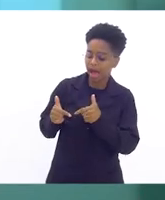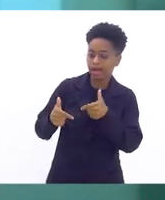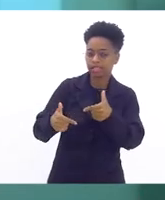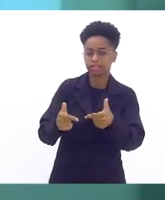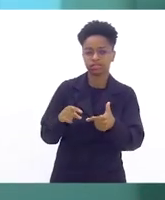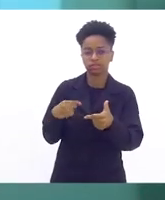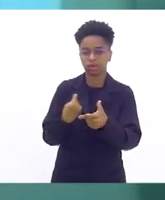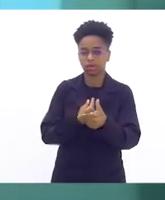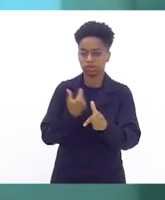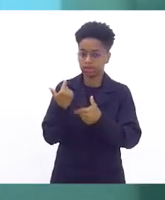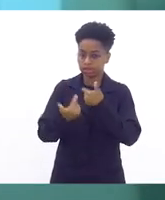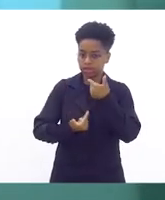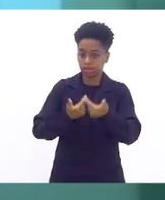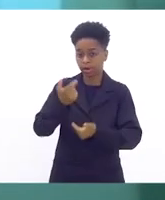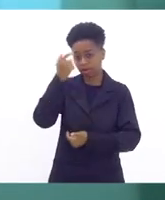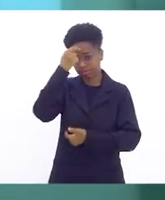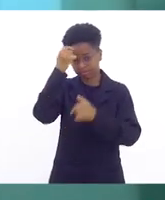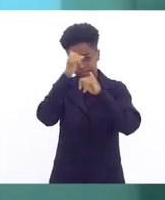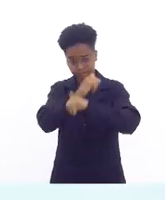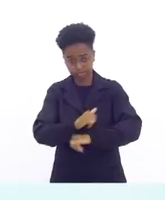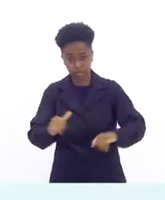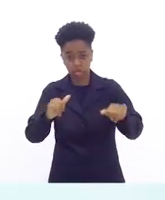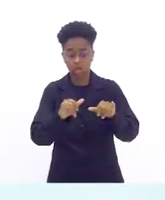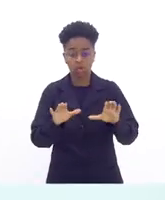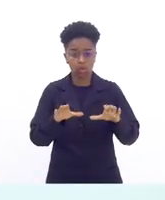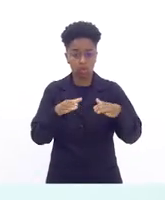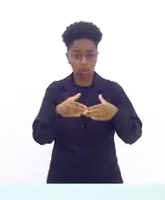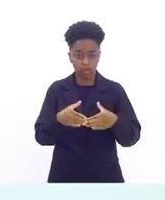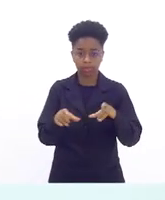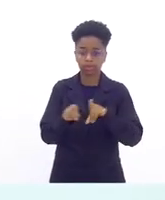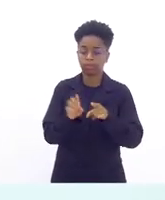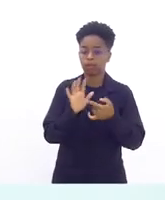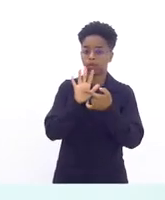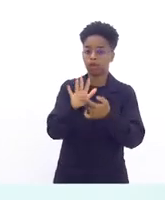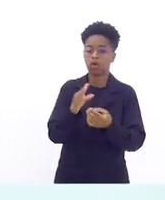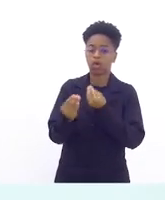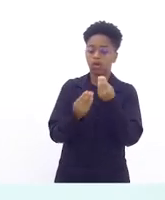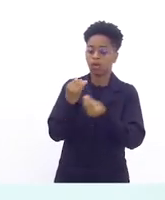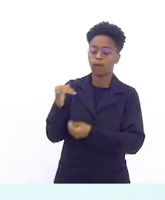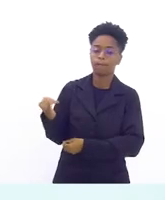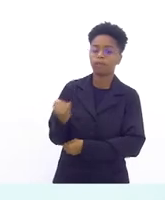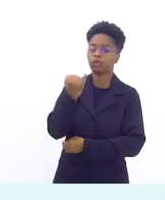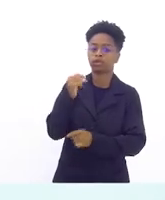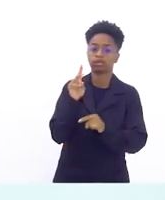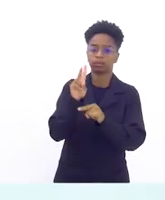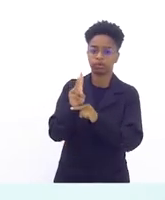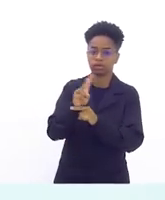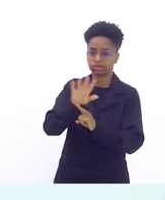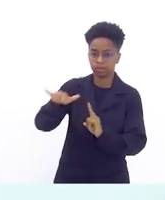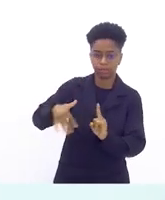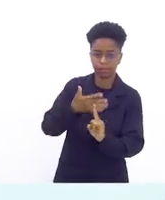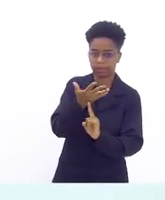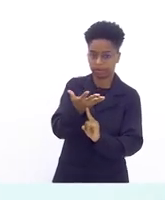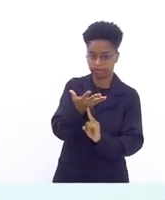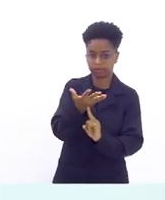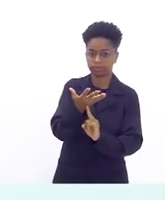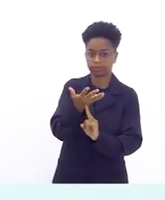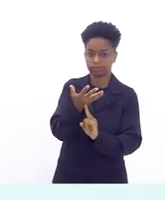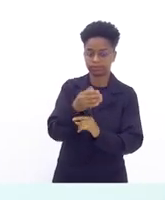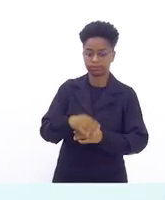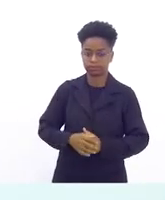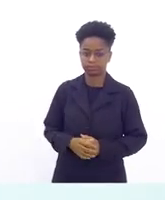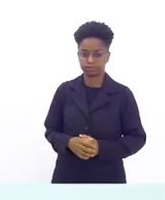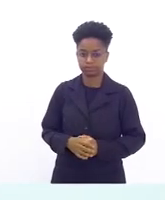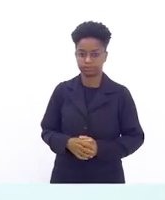trabalhamos a conscientização da comunidade da importância de se preservar o meio ambiente é